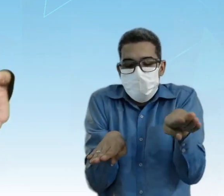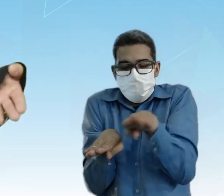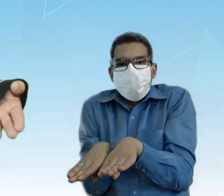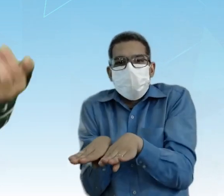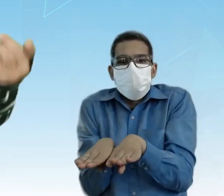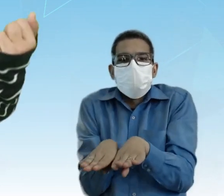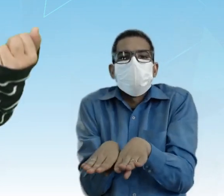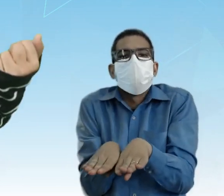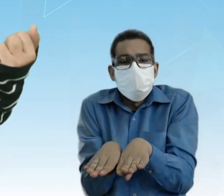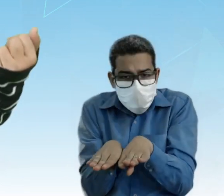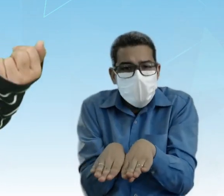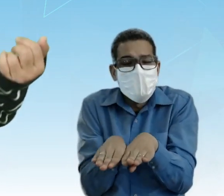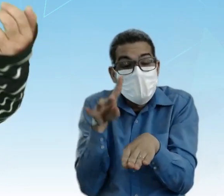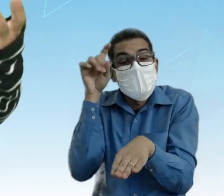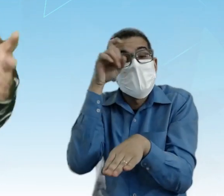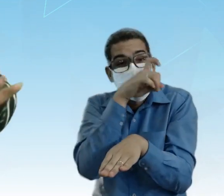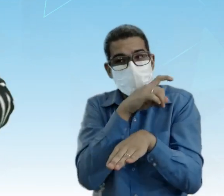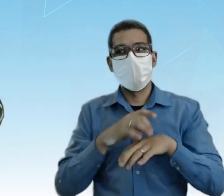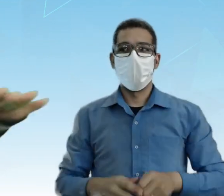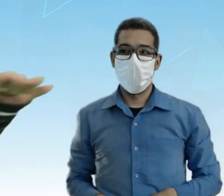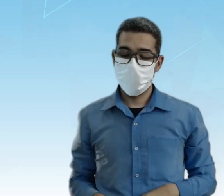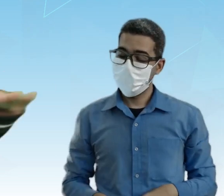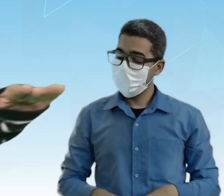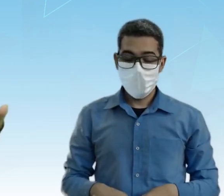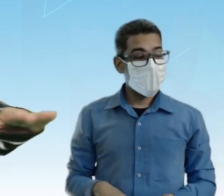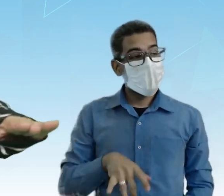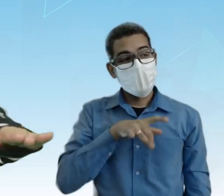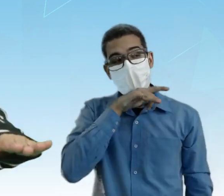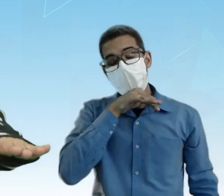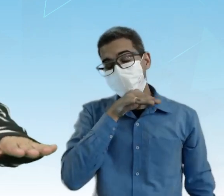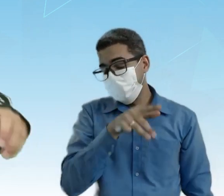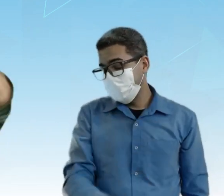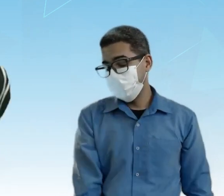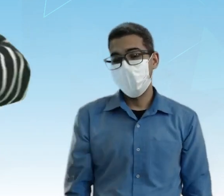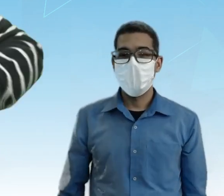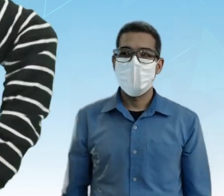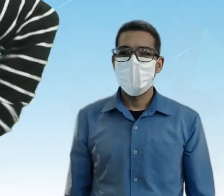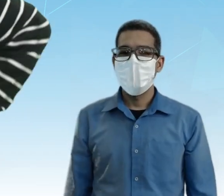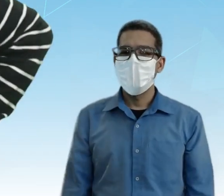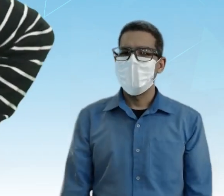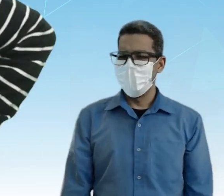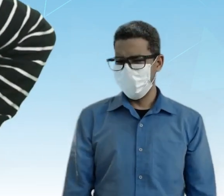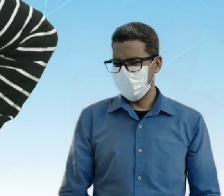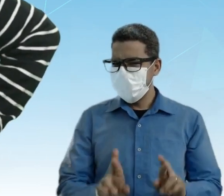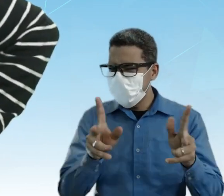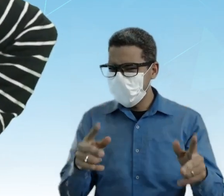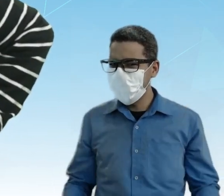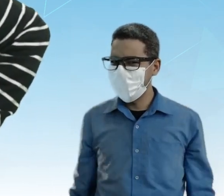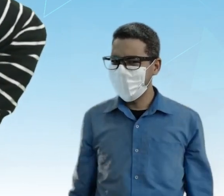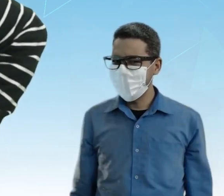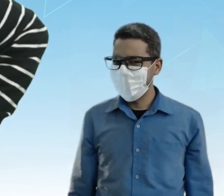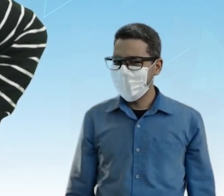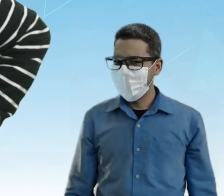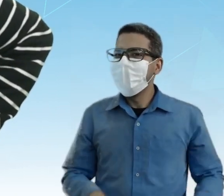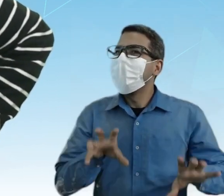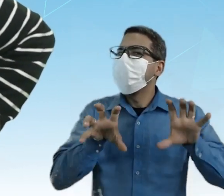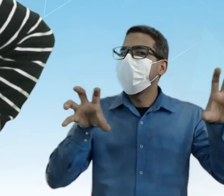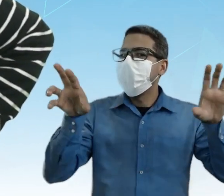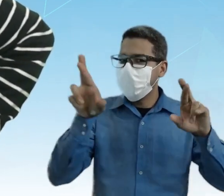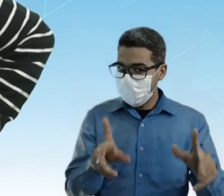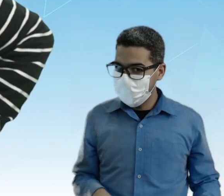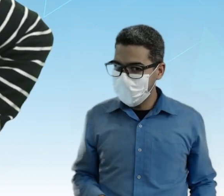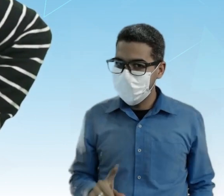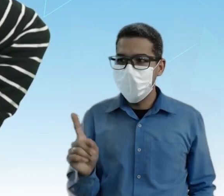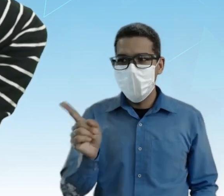no nosso pé que a gente estava antes. É desse jeitinho. Não vai me dizer que não é, gente. Nas outras regiões do país.